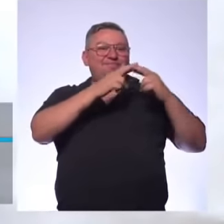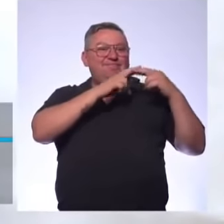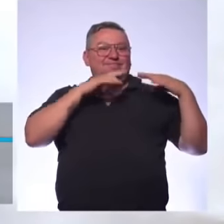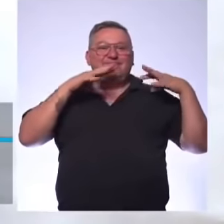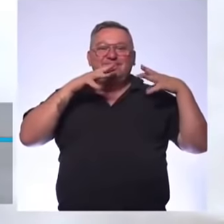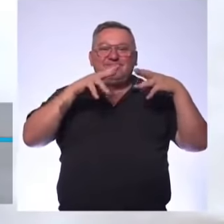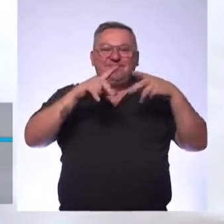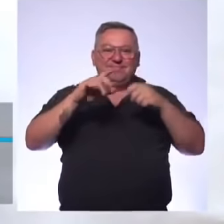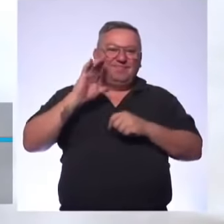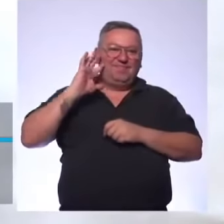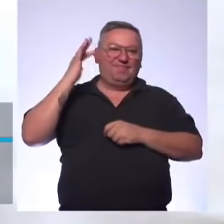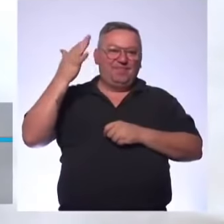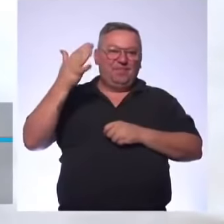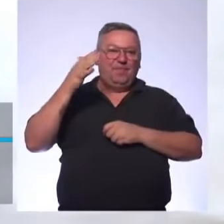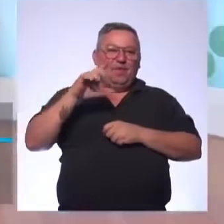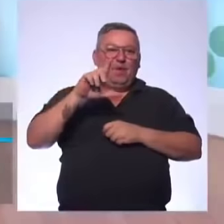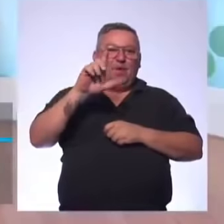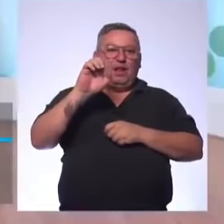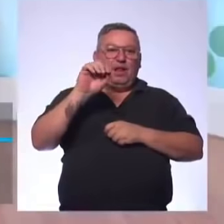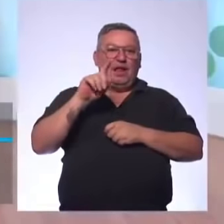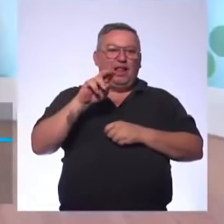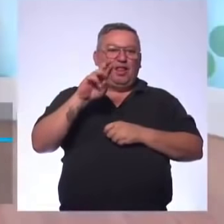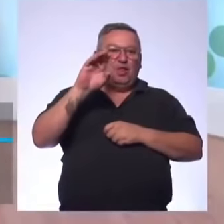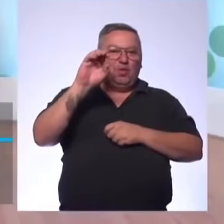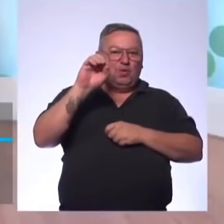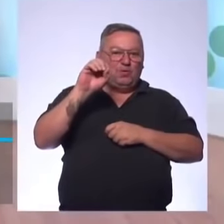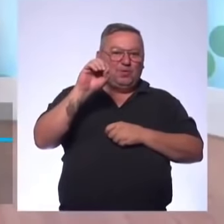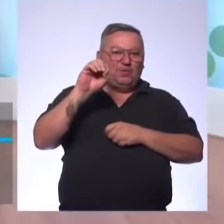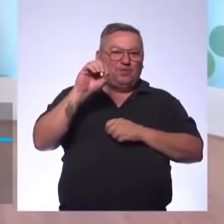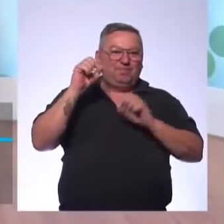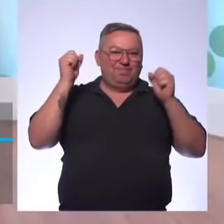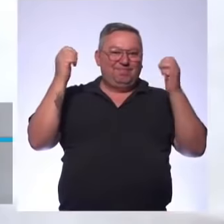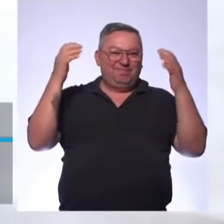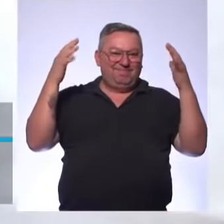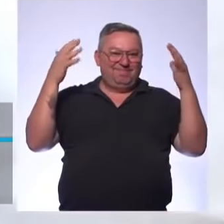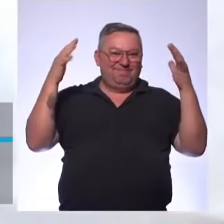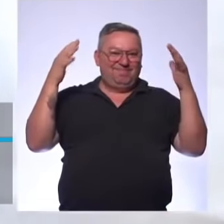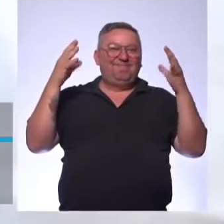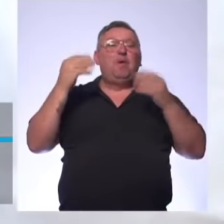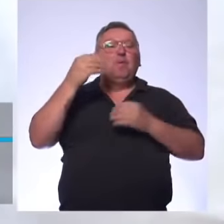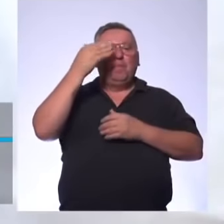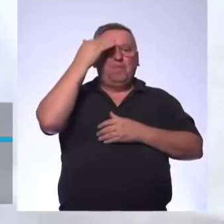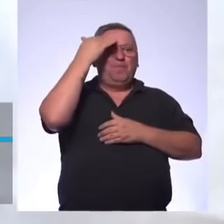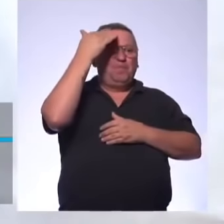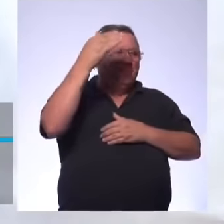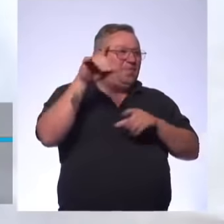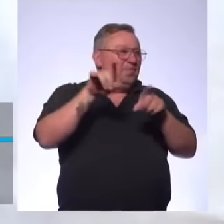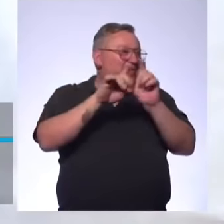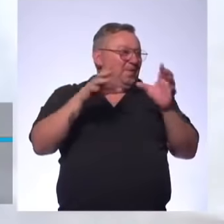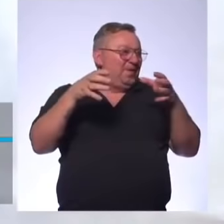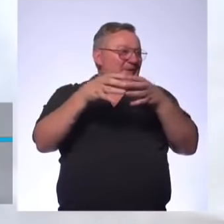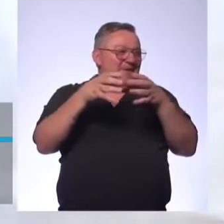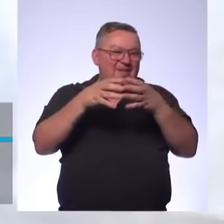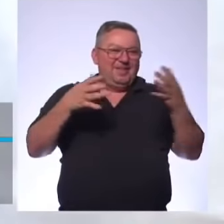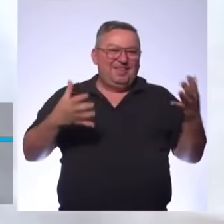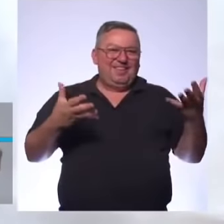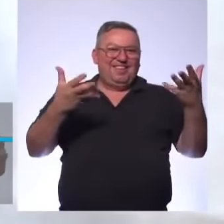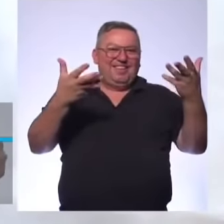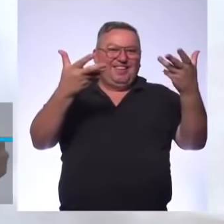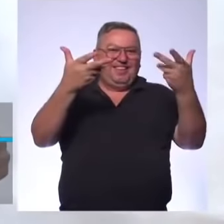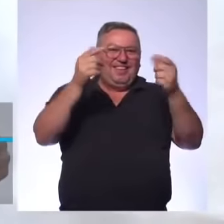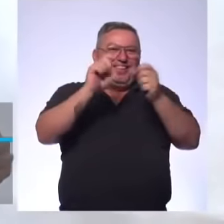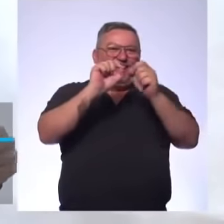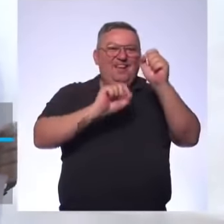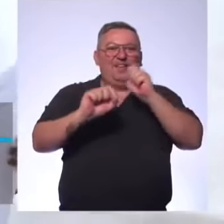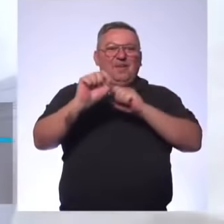por tudo aqui né que é Leandro então muito obrigada por essa equipe menta